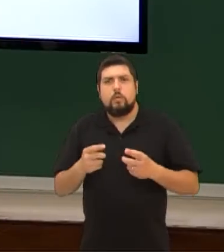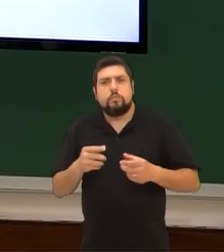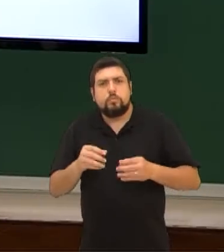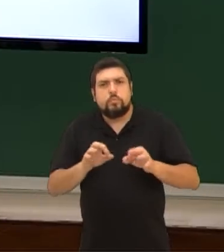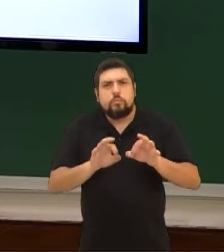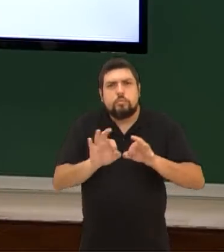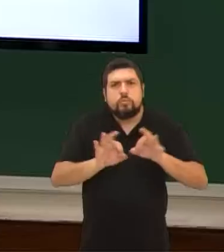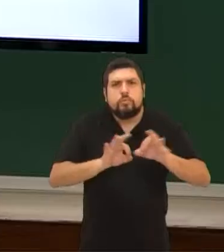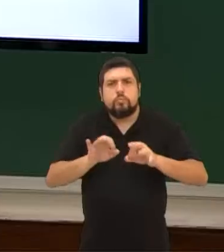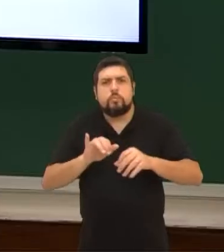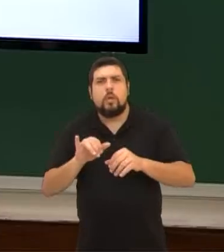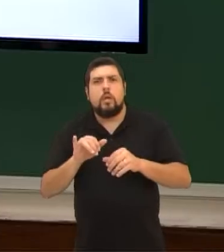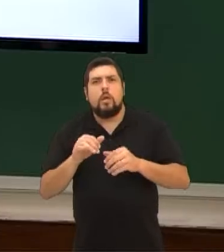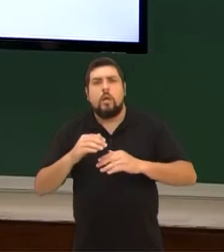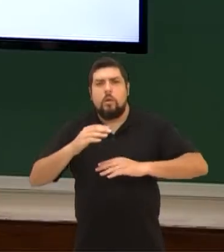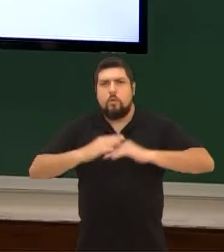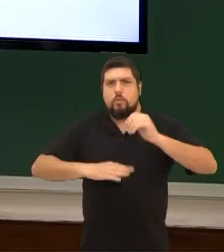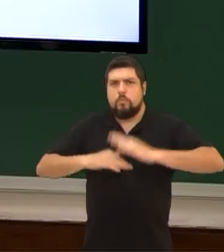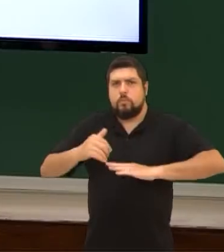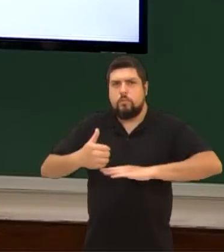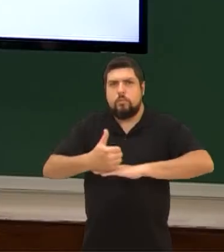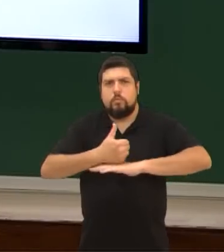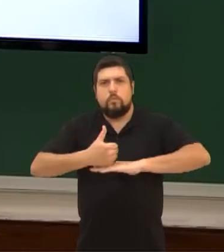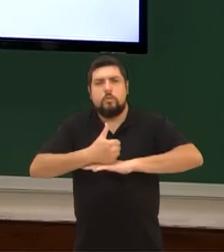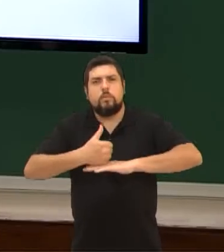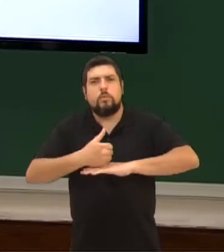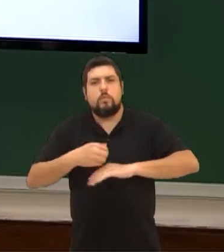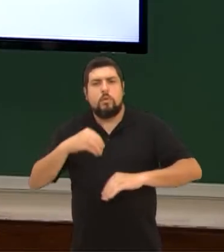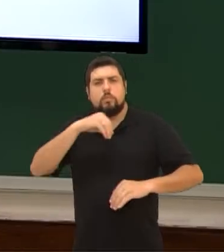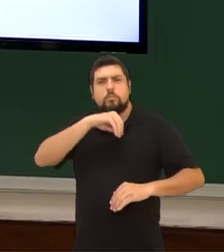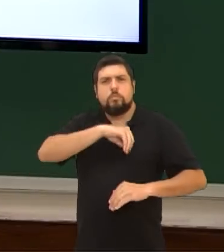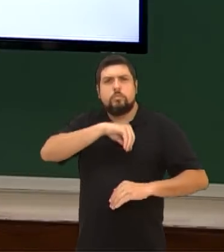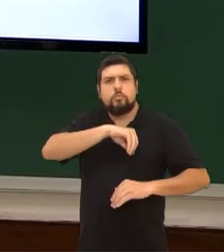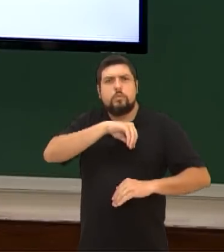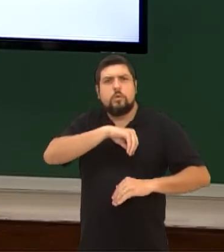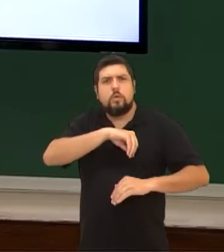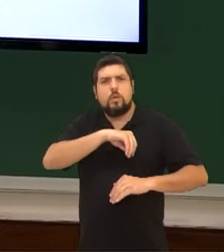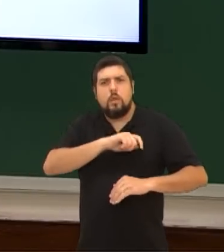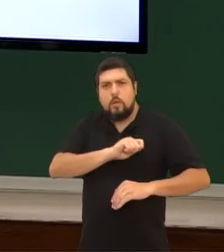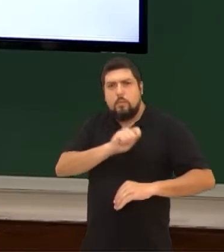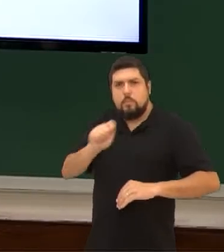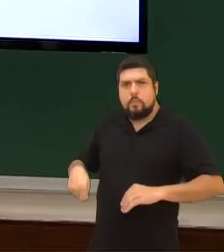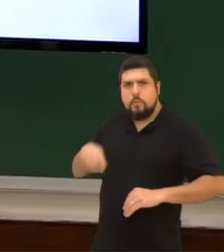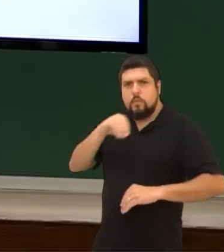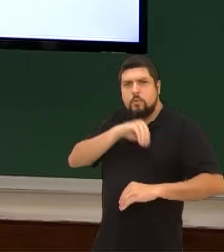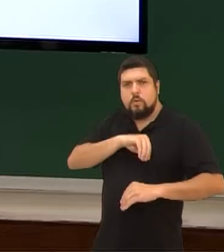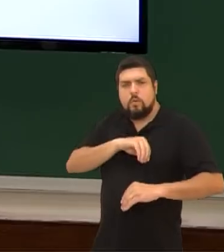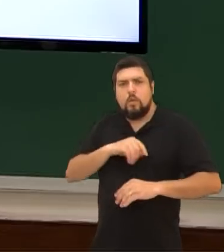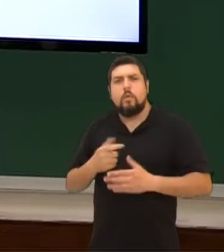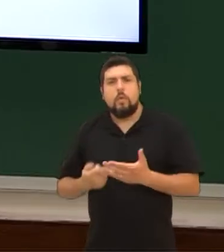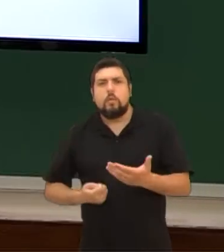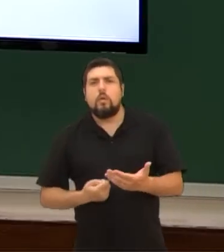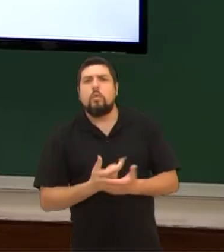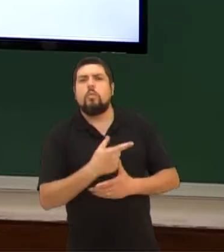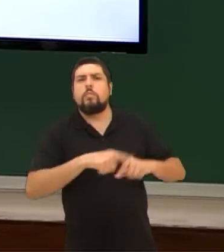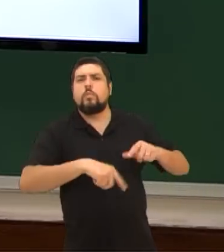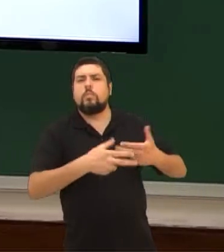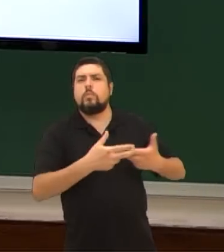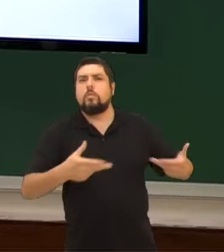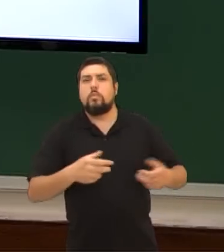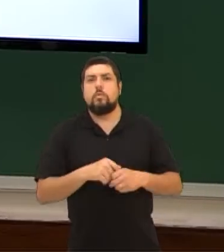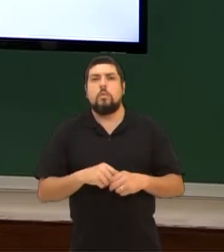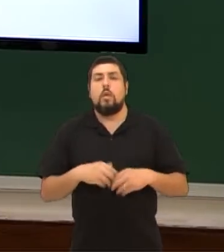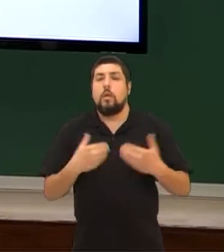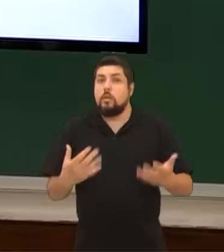exigia que os trabalhadores tivessem seus salários e pudessem consumir os produtos aqui produzidos, né? Então era importante para a